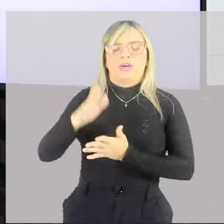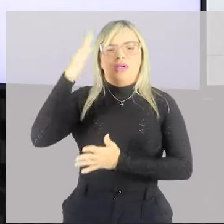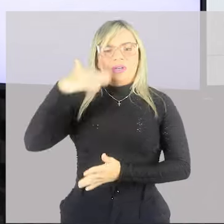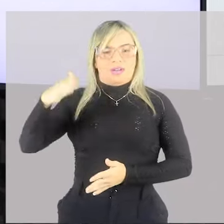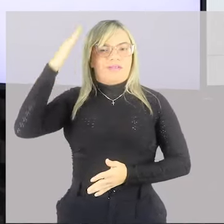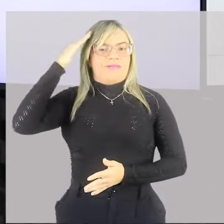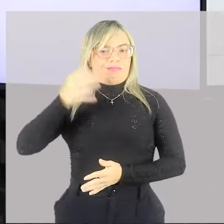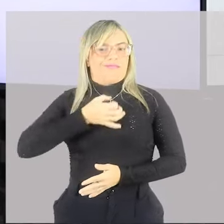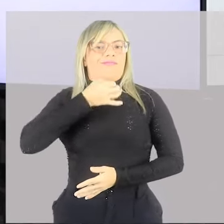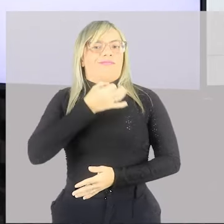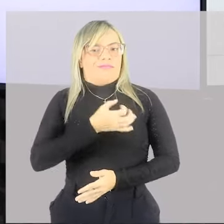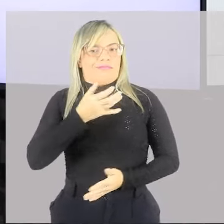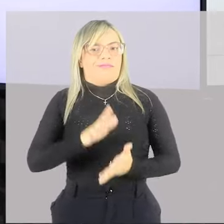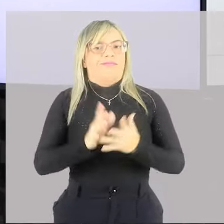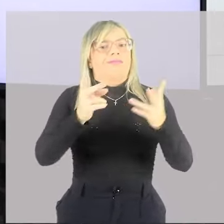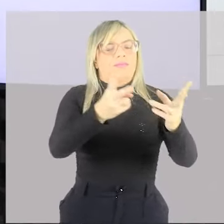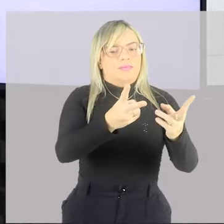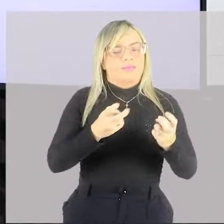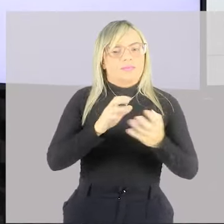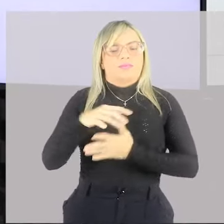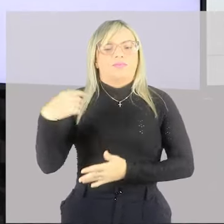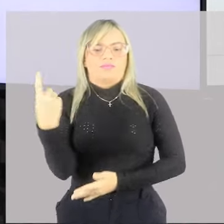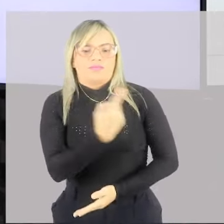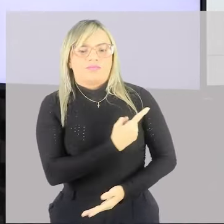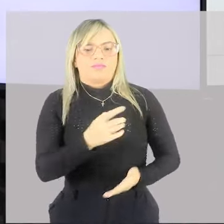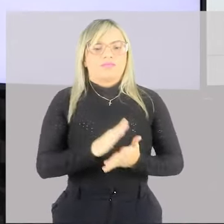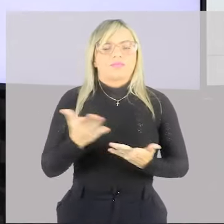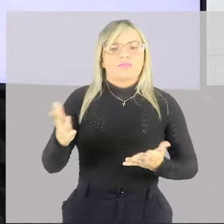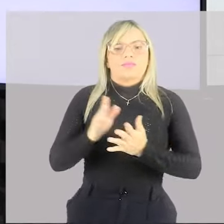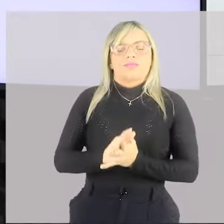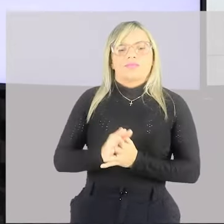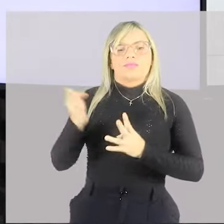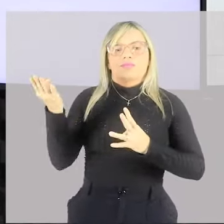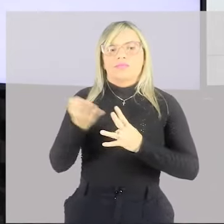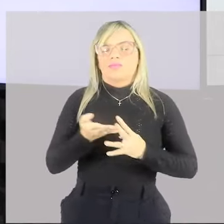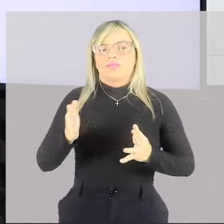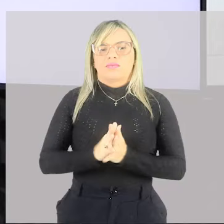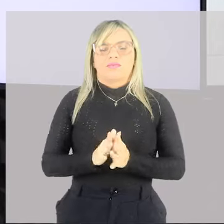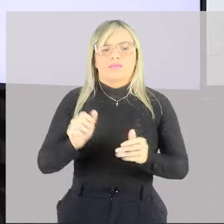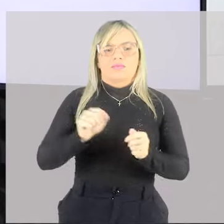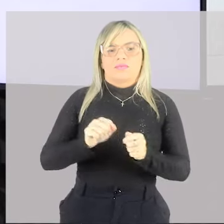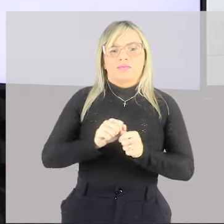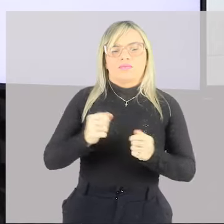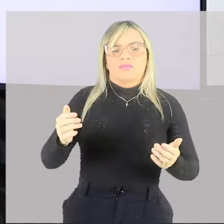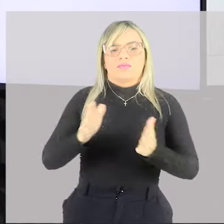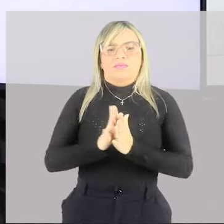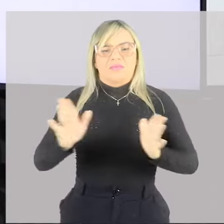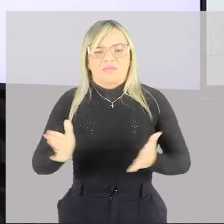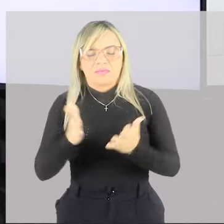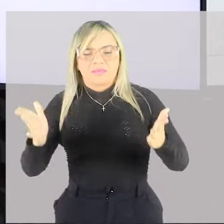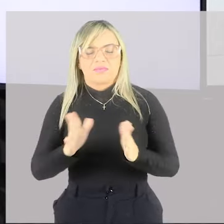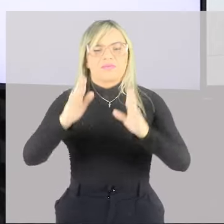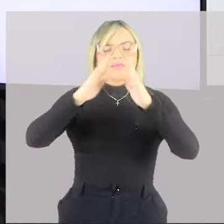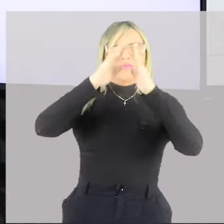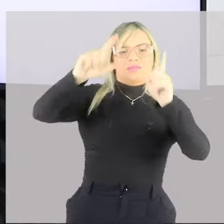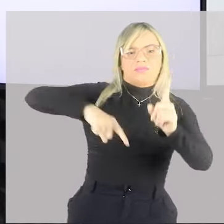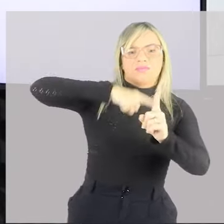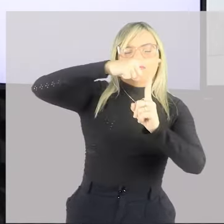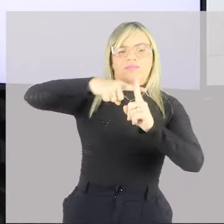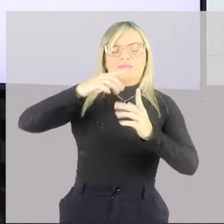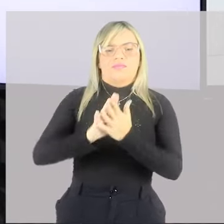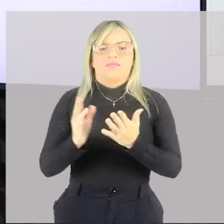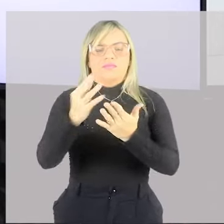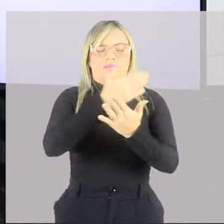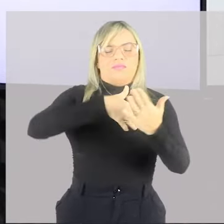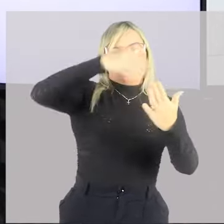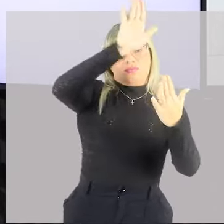pra gente perceber que o nosso Barroco fez uma produção gigantesca de gigantesca de igrejas naquele